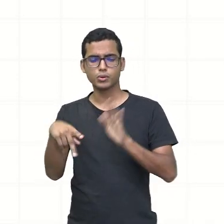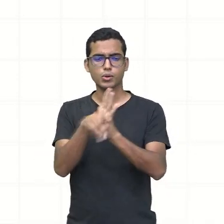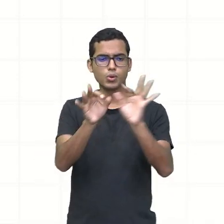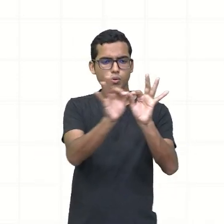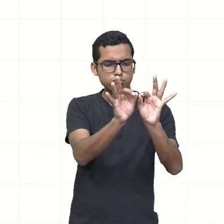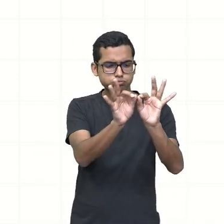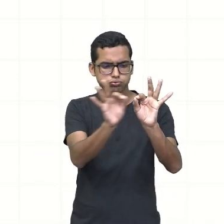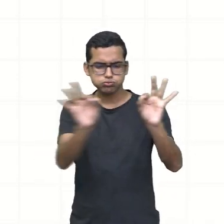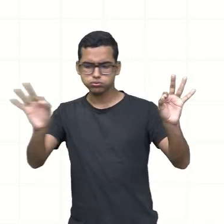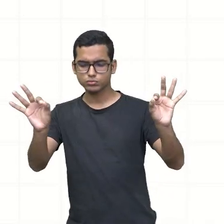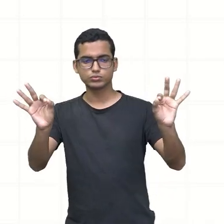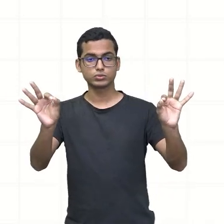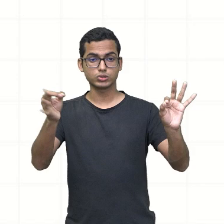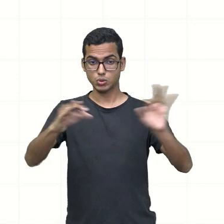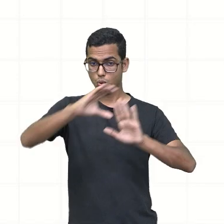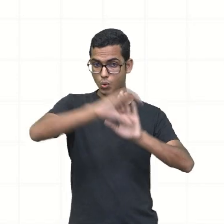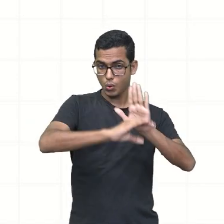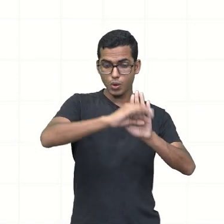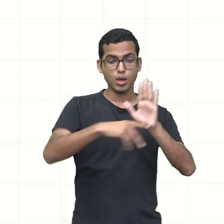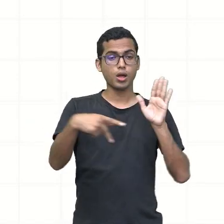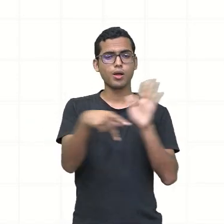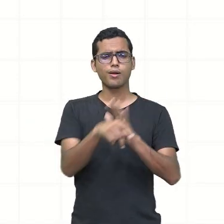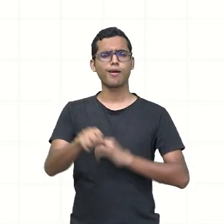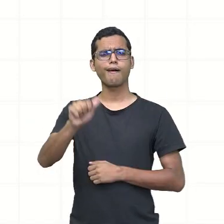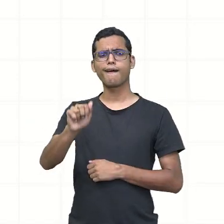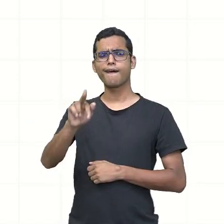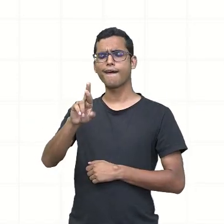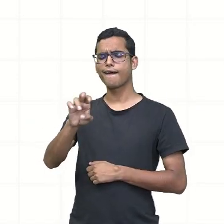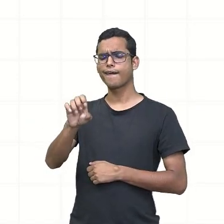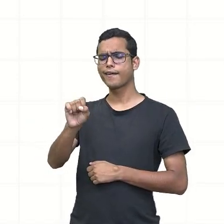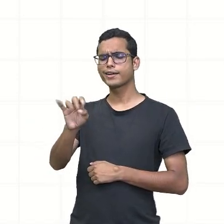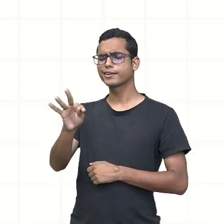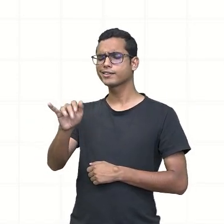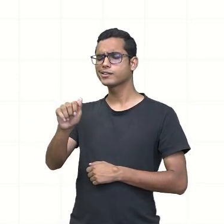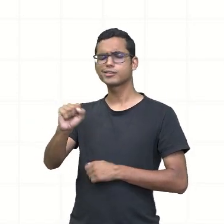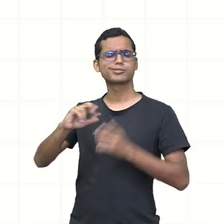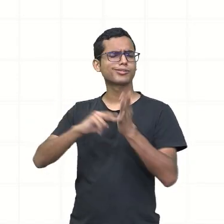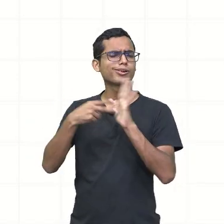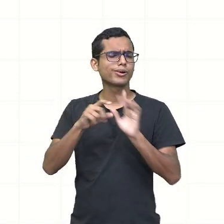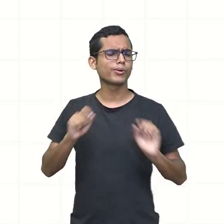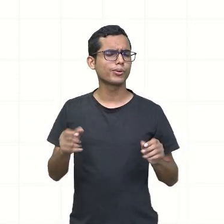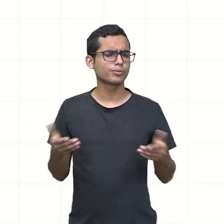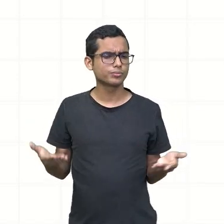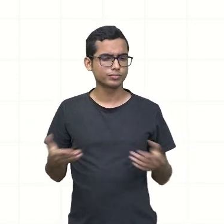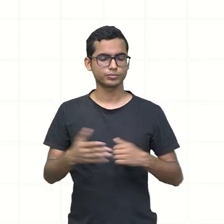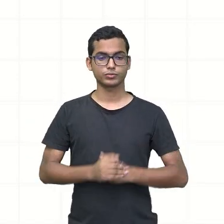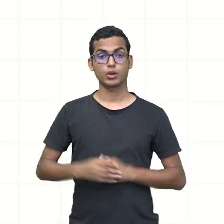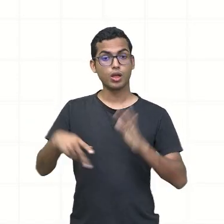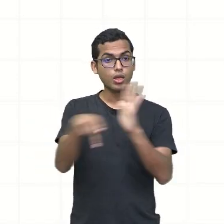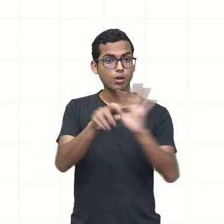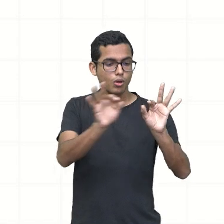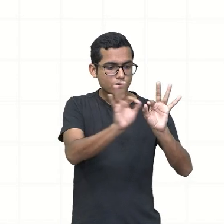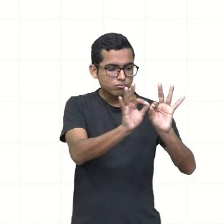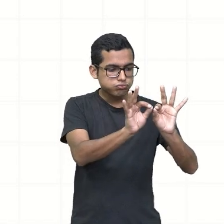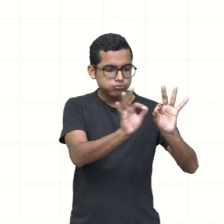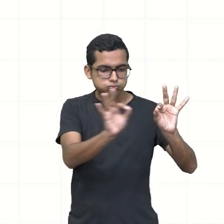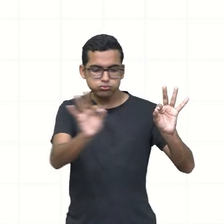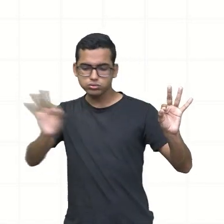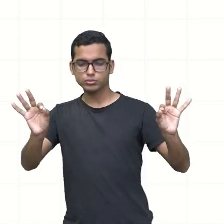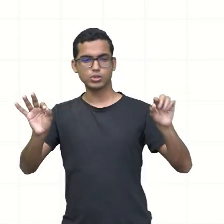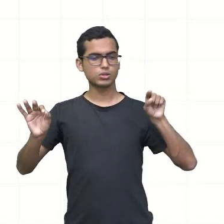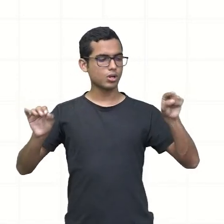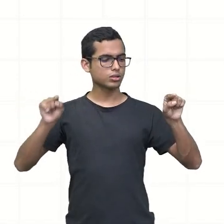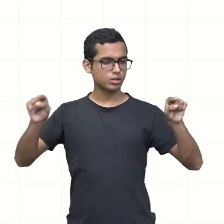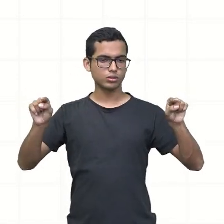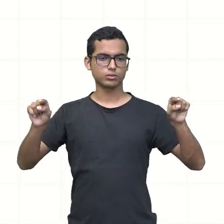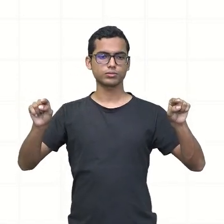uma definição. Arestas. O que é arestas? Vamos marcar aqui, ó. Arestas, ó, essas arestas são as